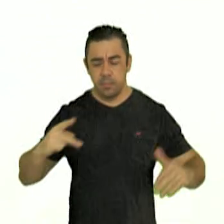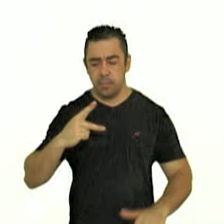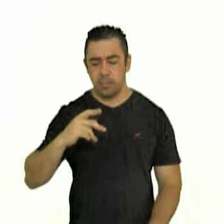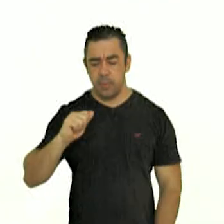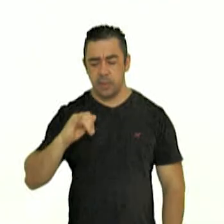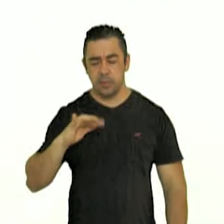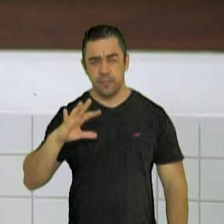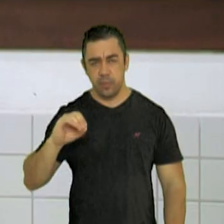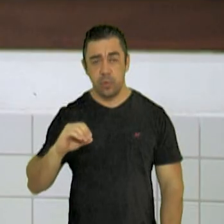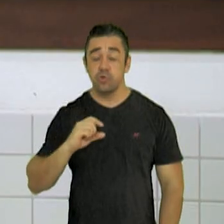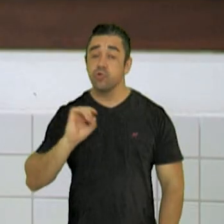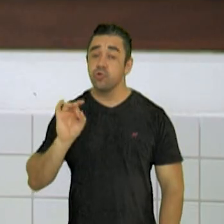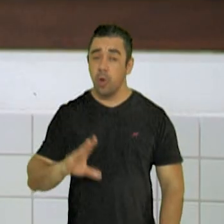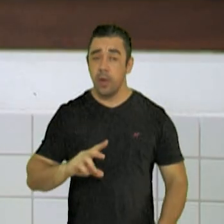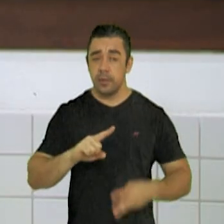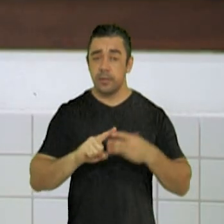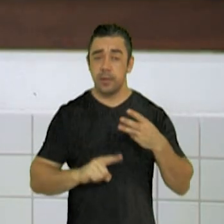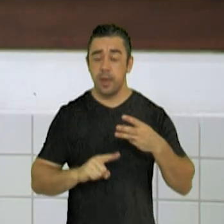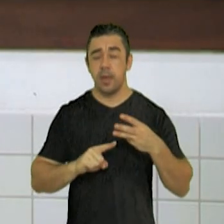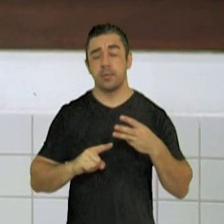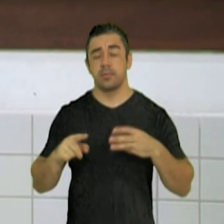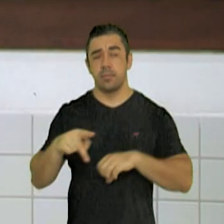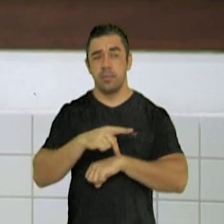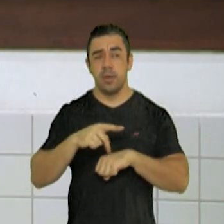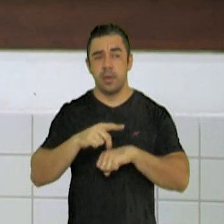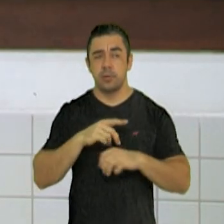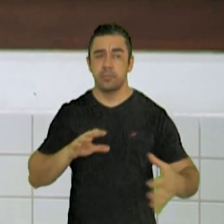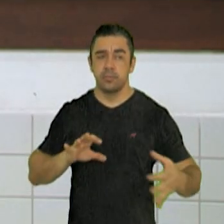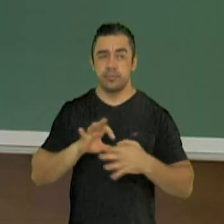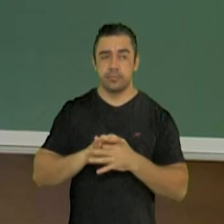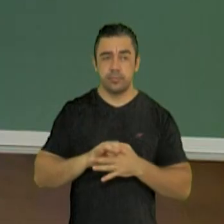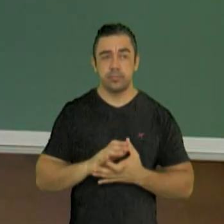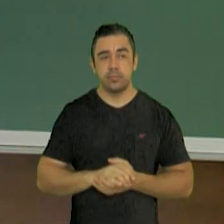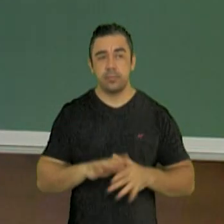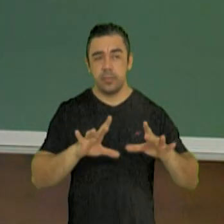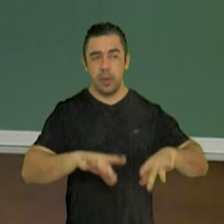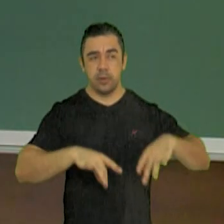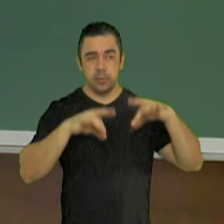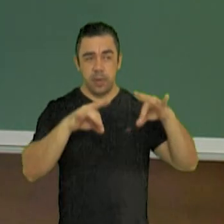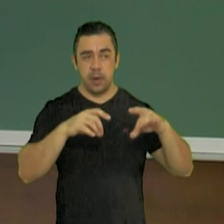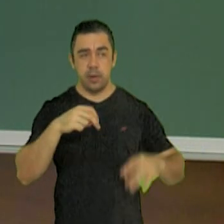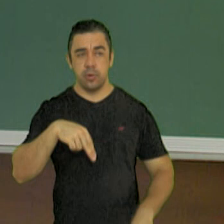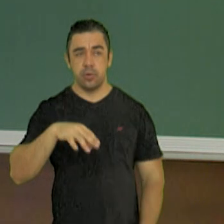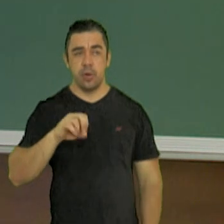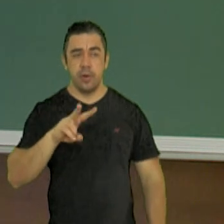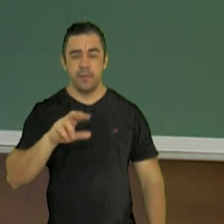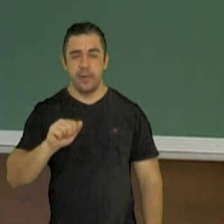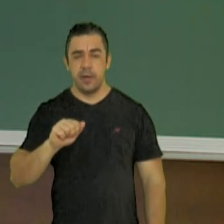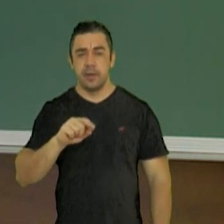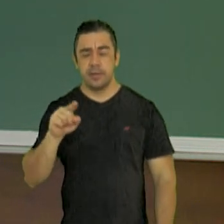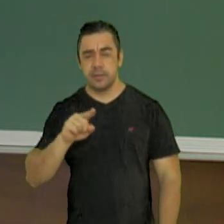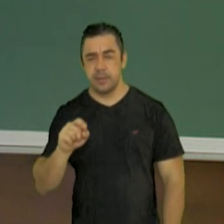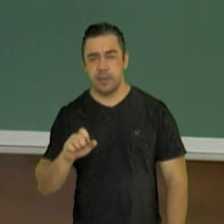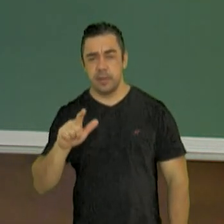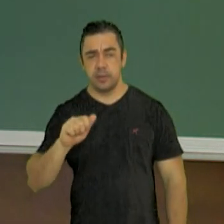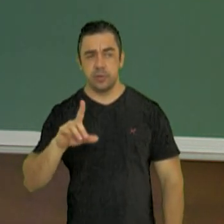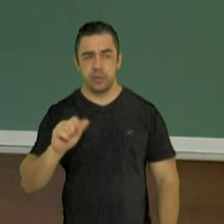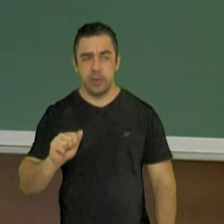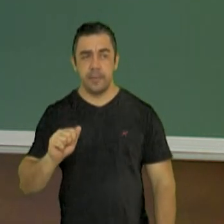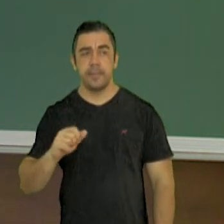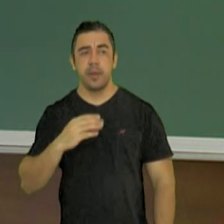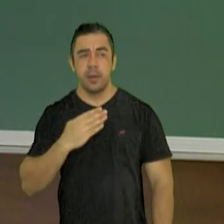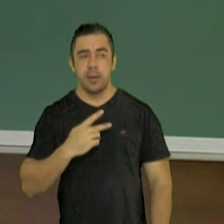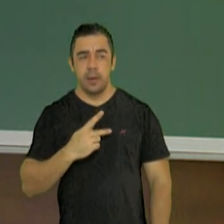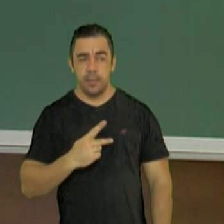estão integrados à APEC, são associados da APEC, que são Austrália, Nova Zelândia e Papua Nova Guiné. Papua Nova